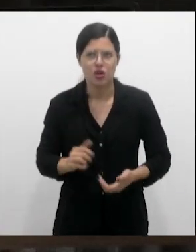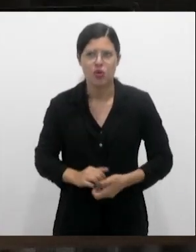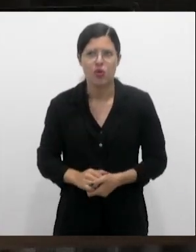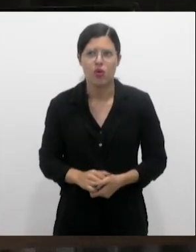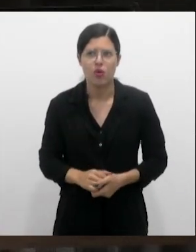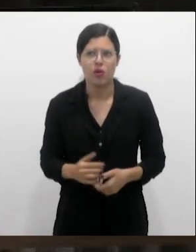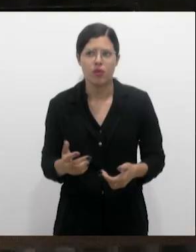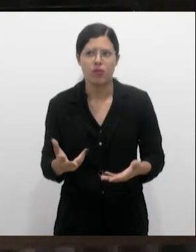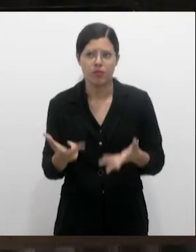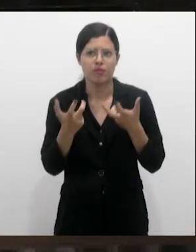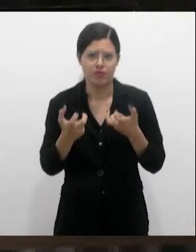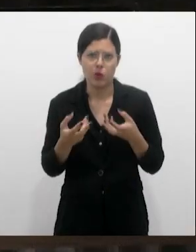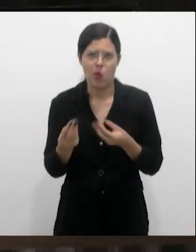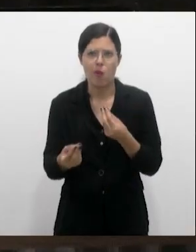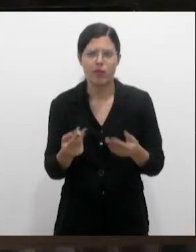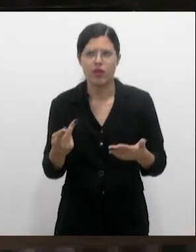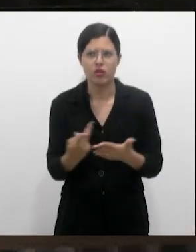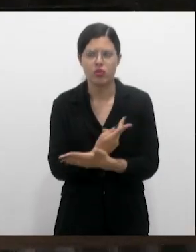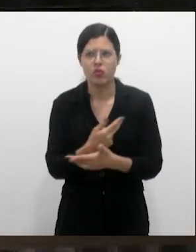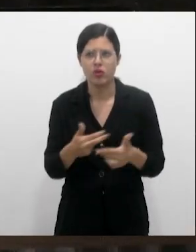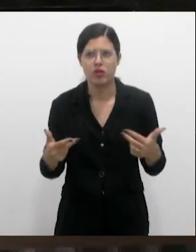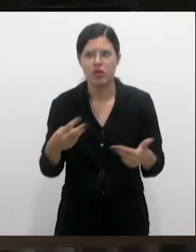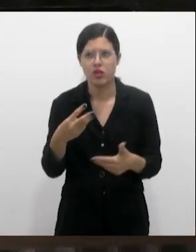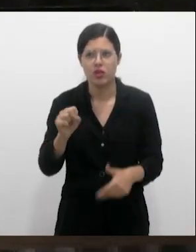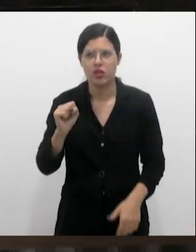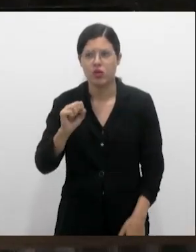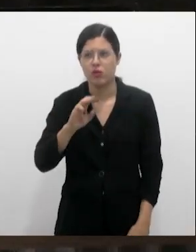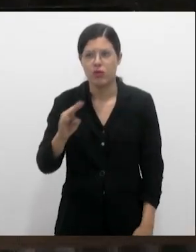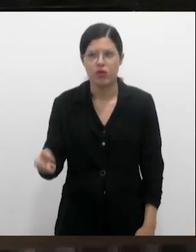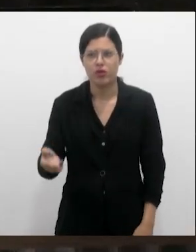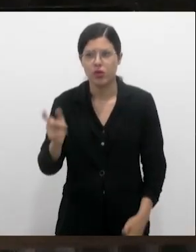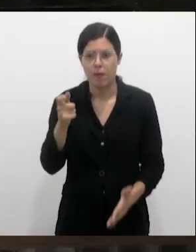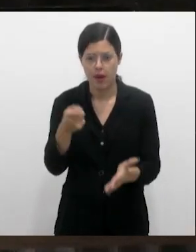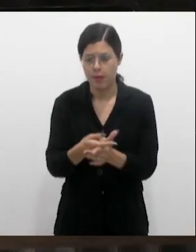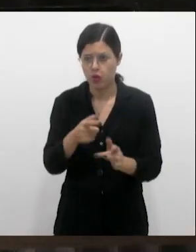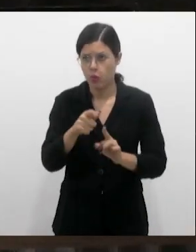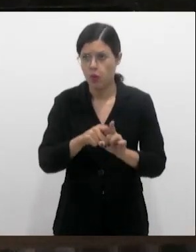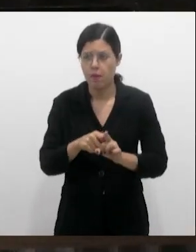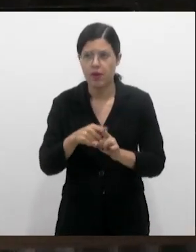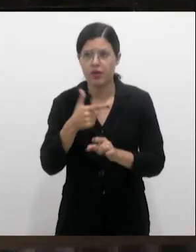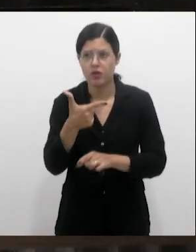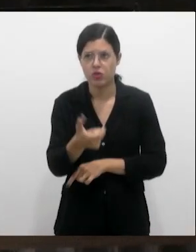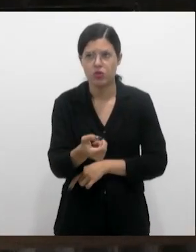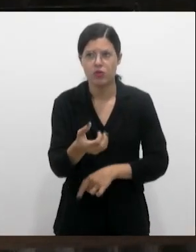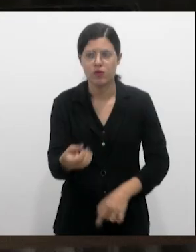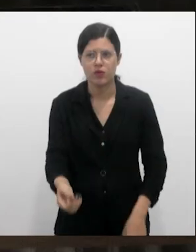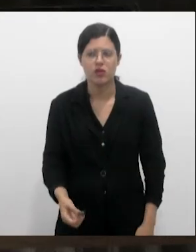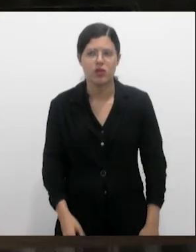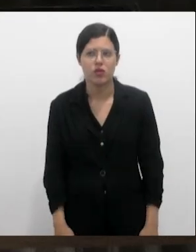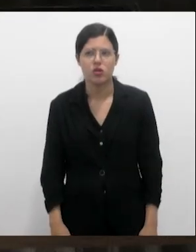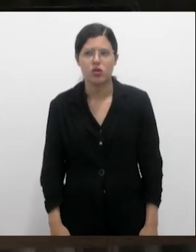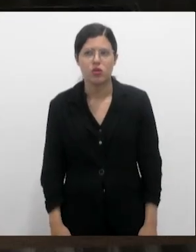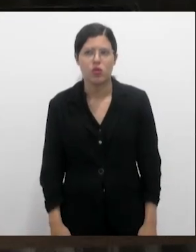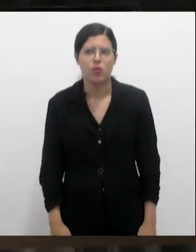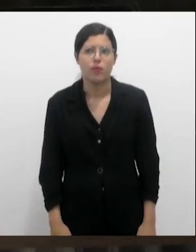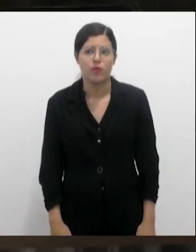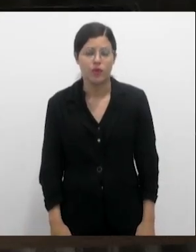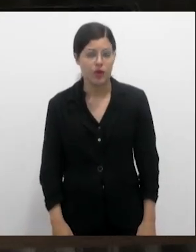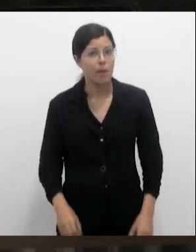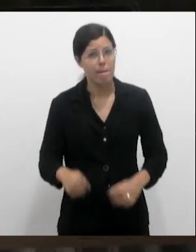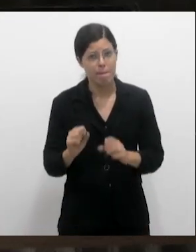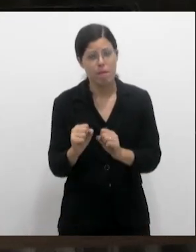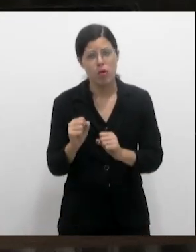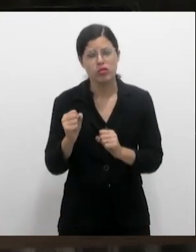situação agora. 38 milhões de pagamentos por mês, a partir de 2026. Com os auxílios que podem ser